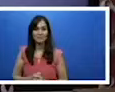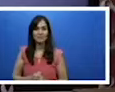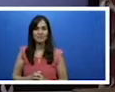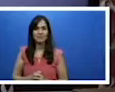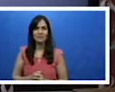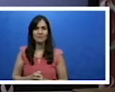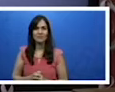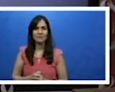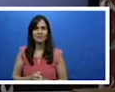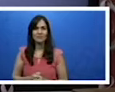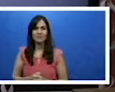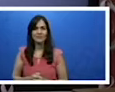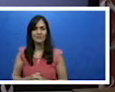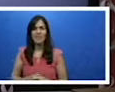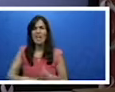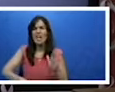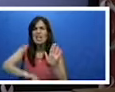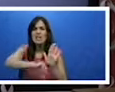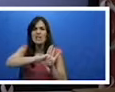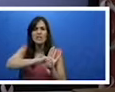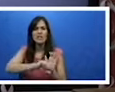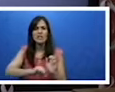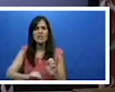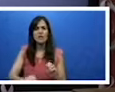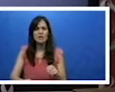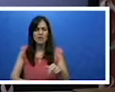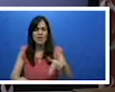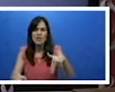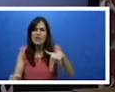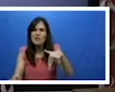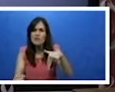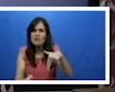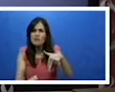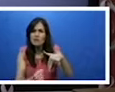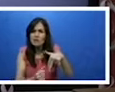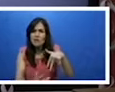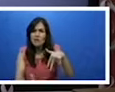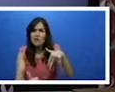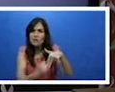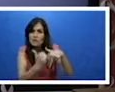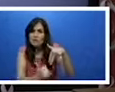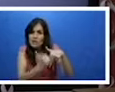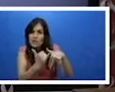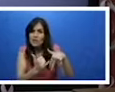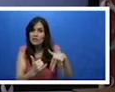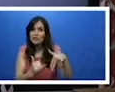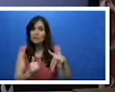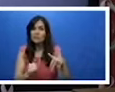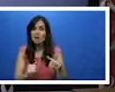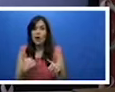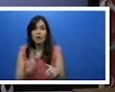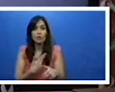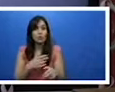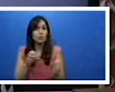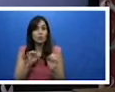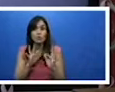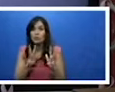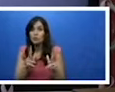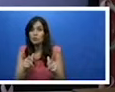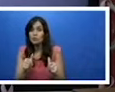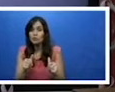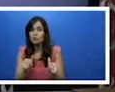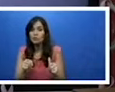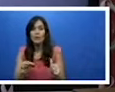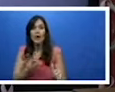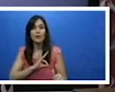Crimes, vítimas, detetives, investigações. Estamos no terreno da narrativa policial. Gênero do conto,